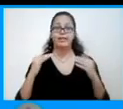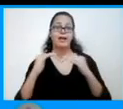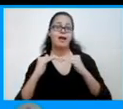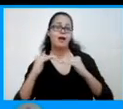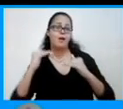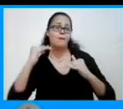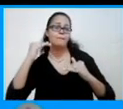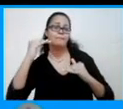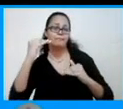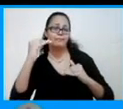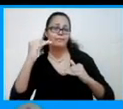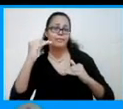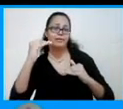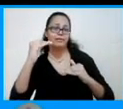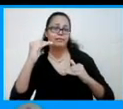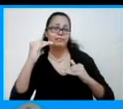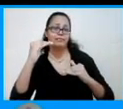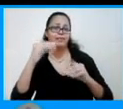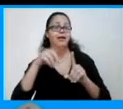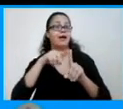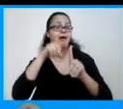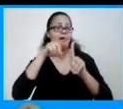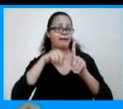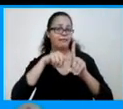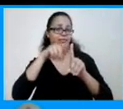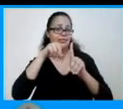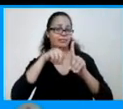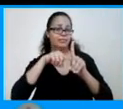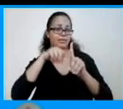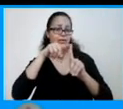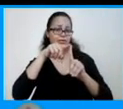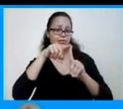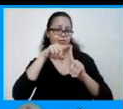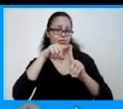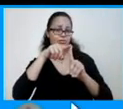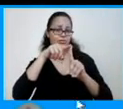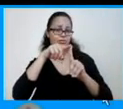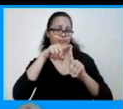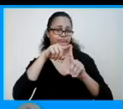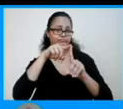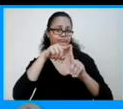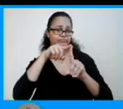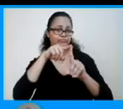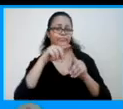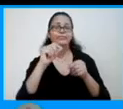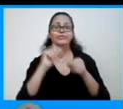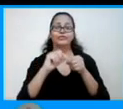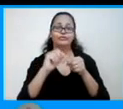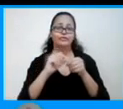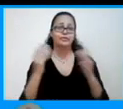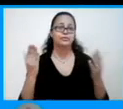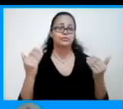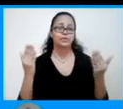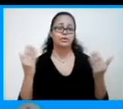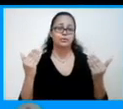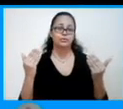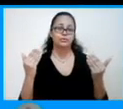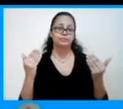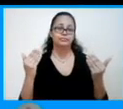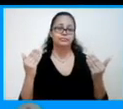temperatura devido às alterações no processo de reflexão que produz o calor.